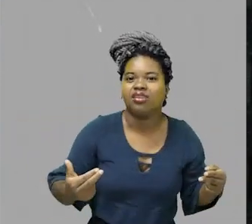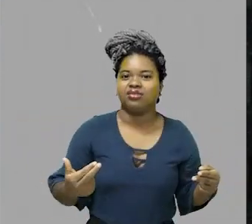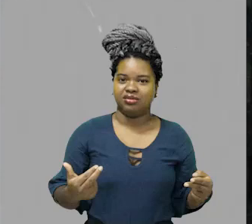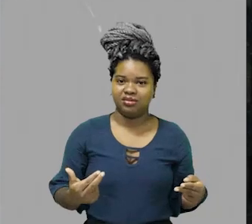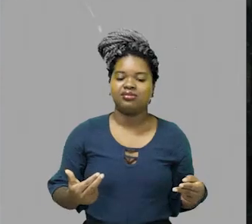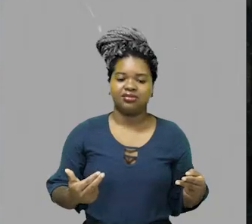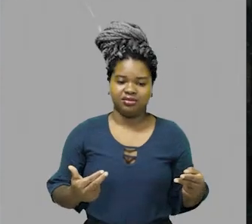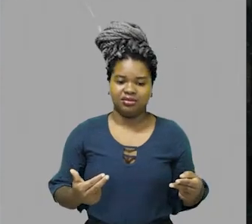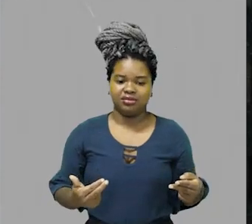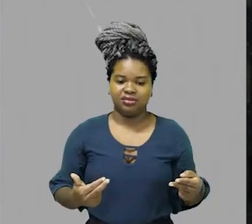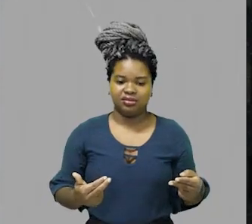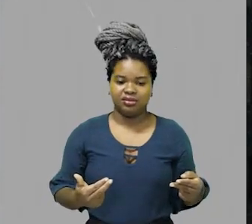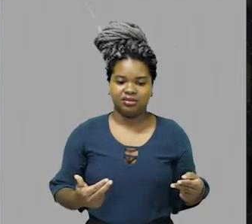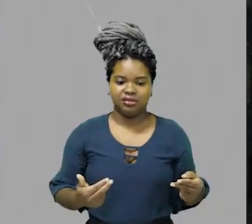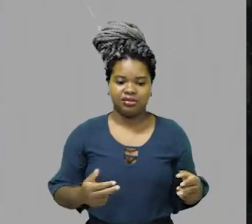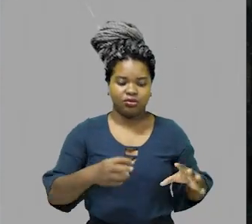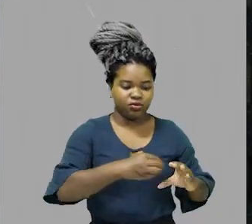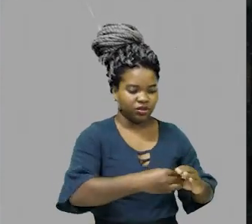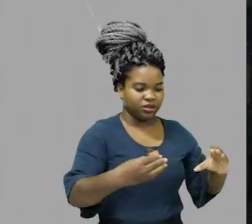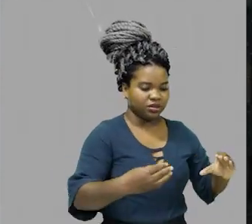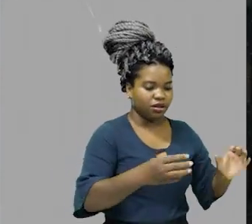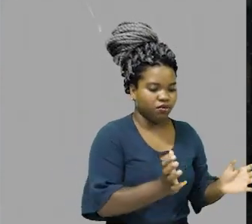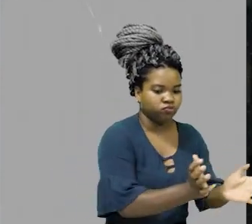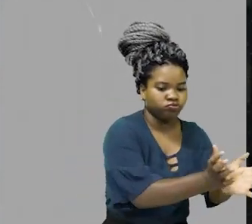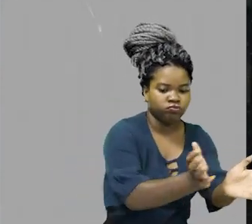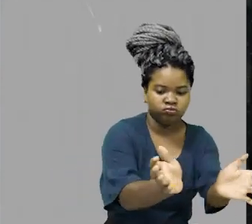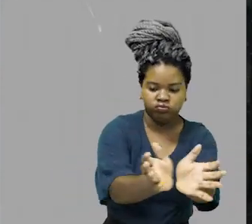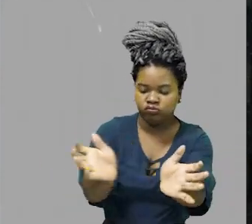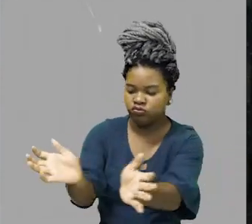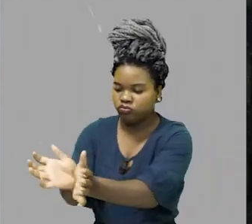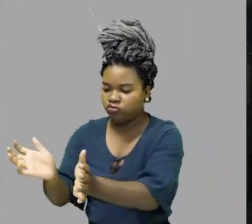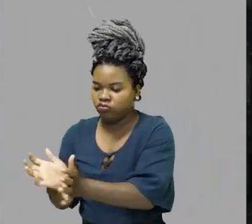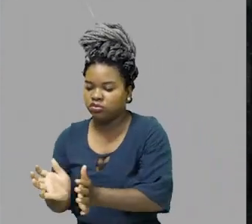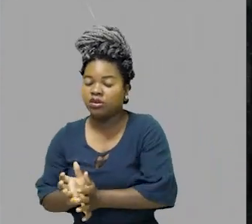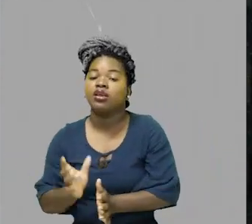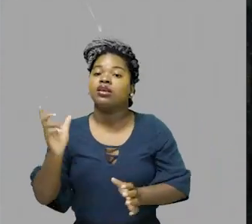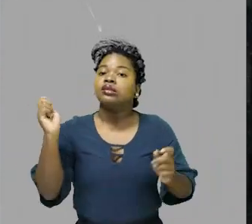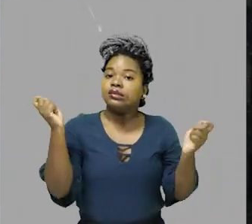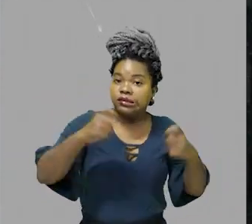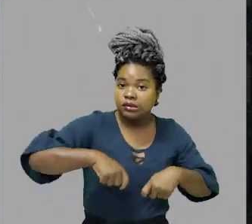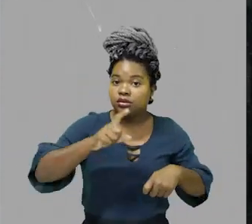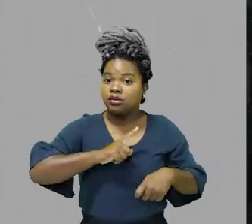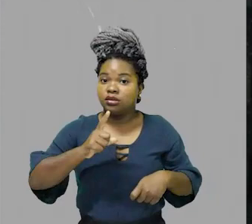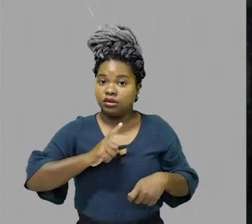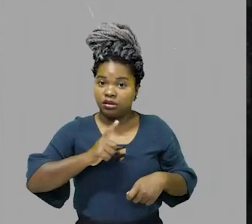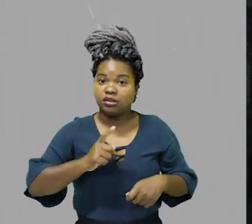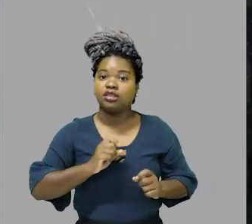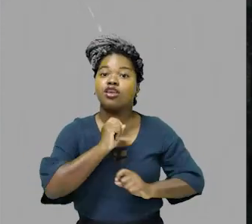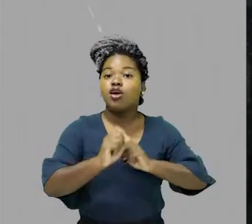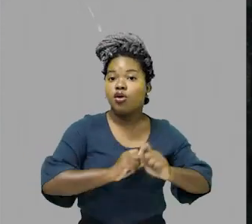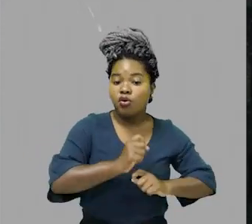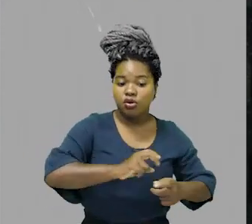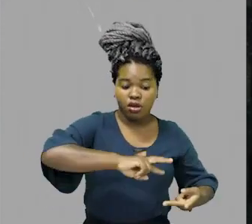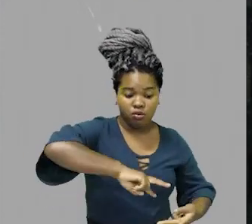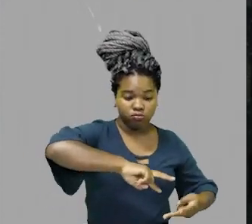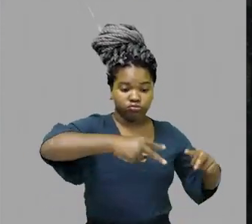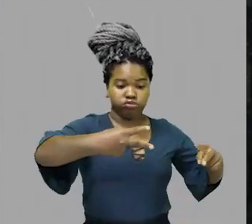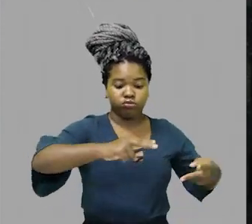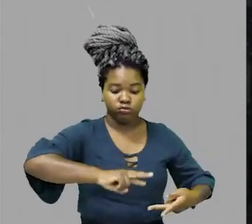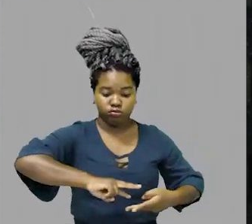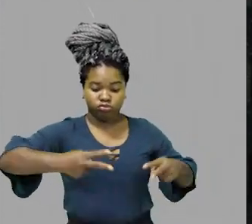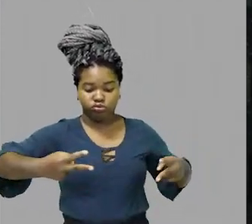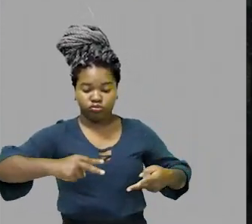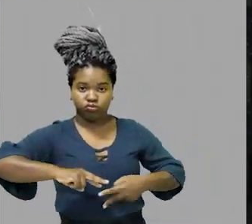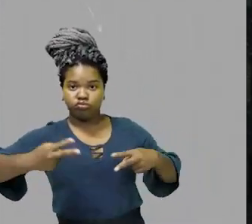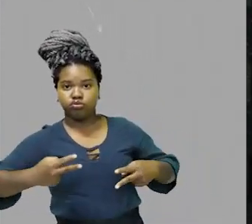material genético. Essa cópia, esse processo de replicação, eu comparo como se fosse um zíper